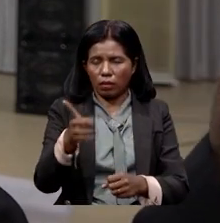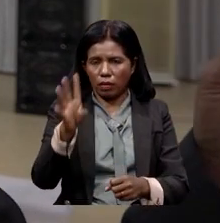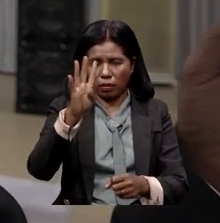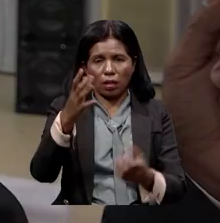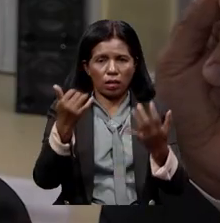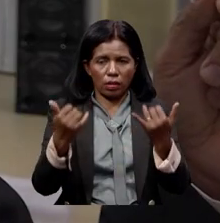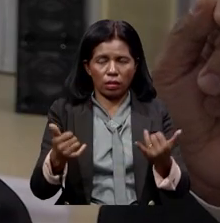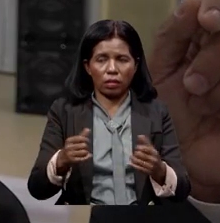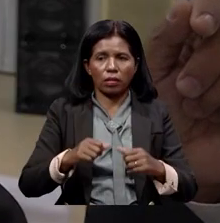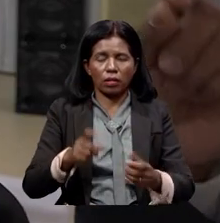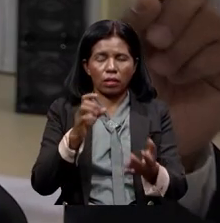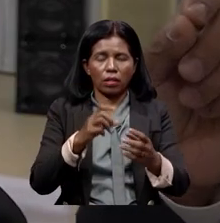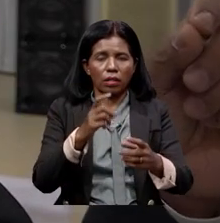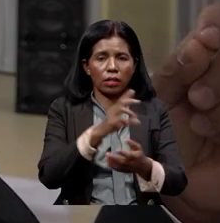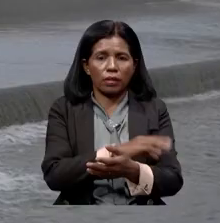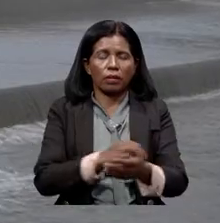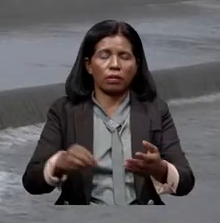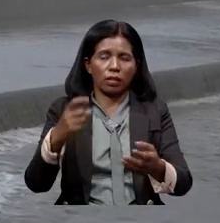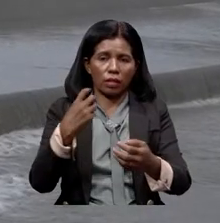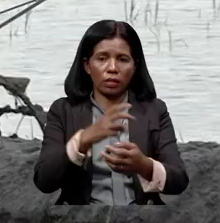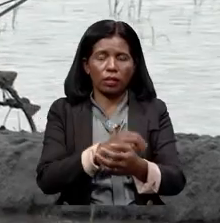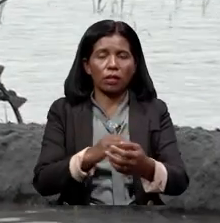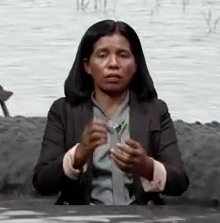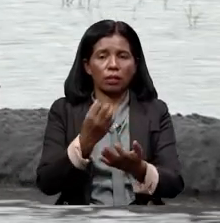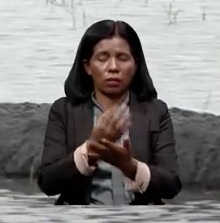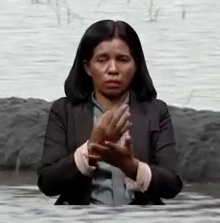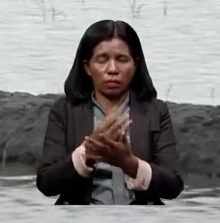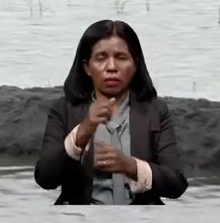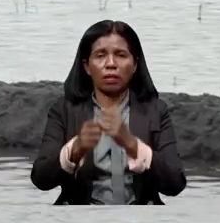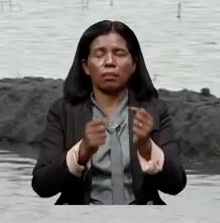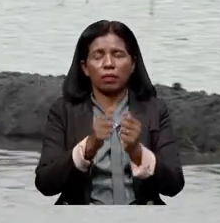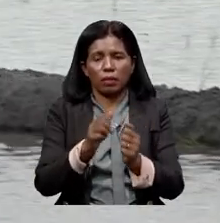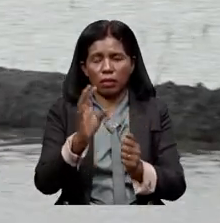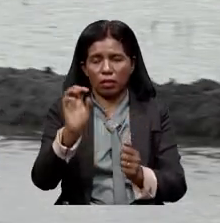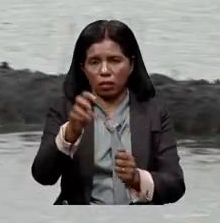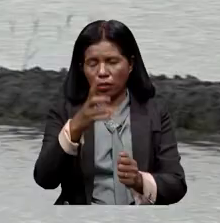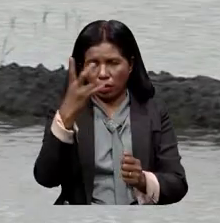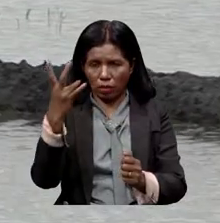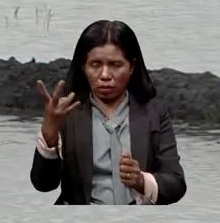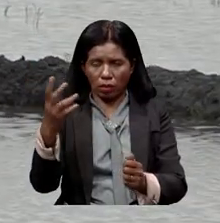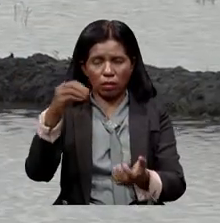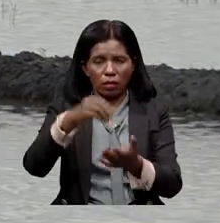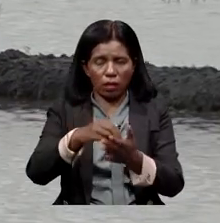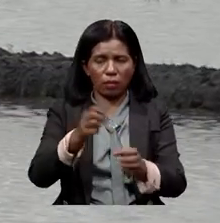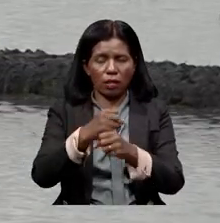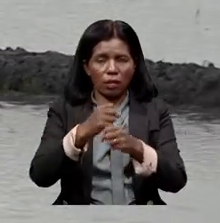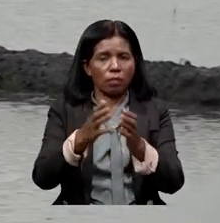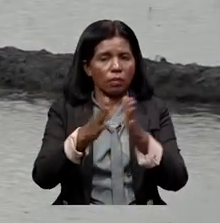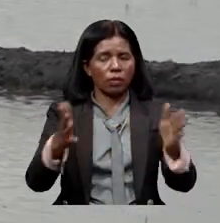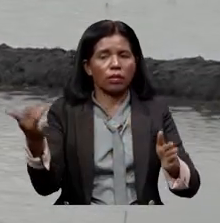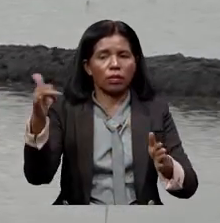não é da uma execução atingiu 1% nem nulo, Orçamento tocou sem rei sem valo, mac aloca para construir construção boa de Sira